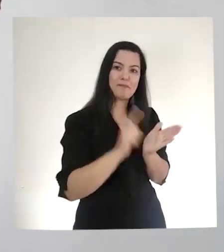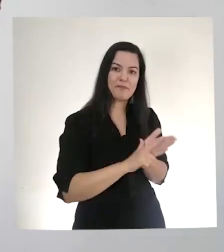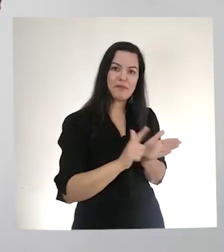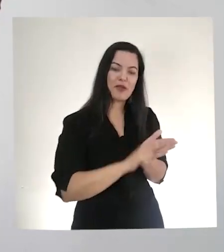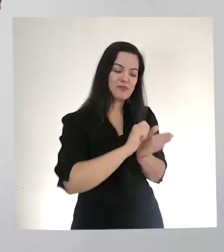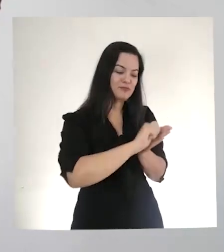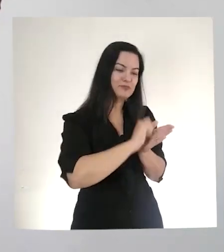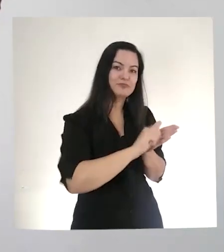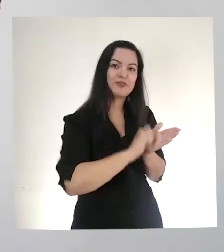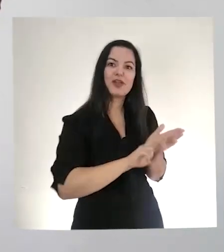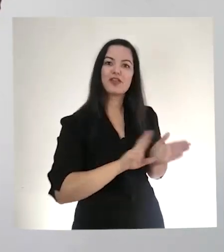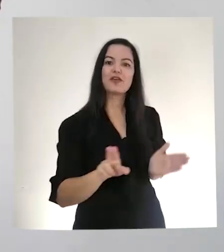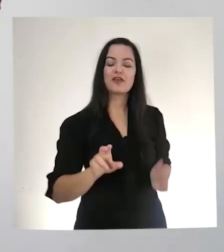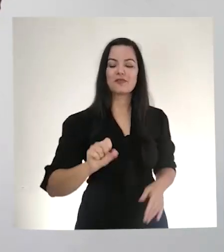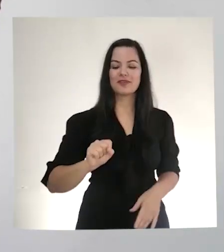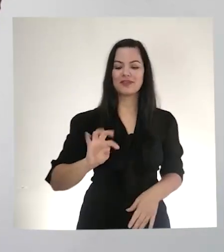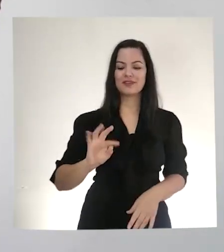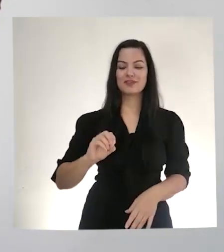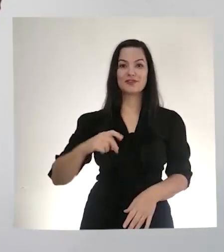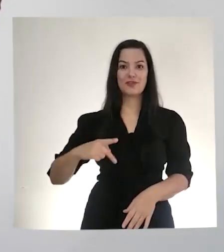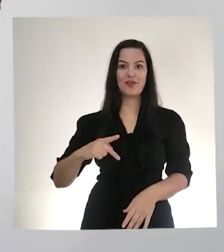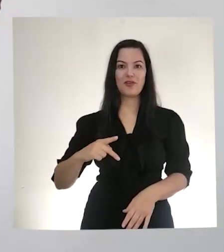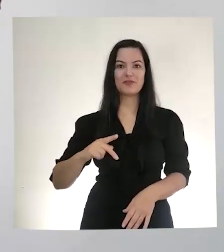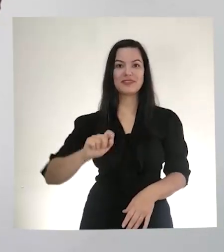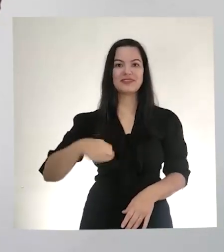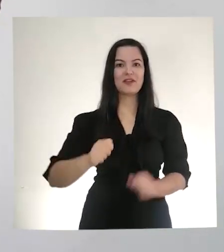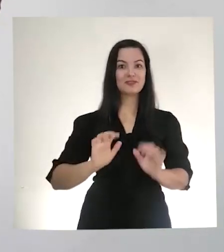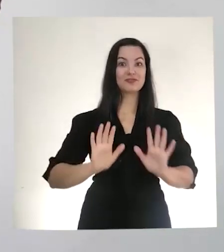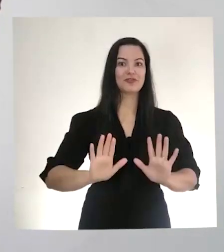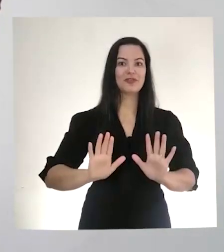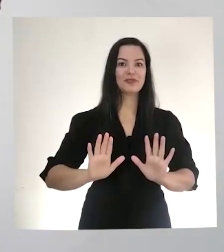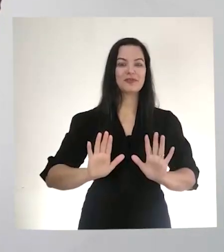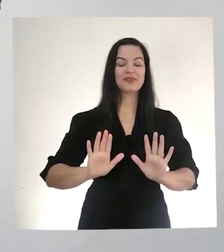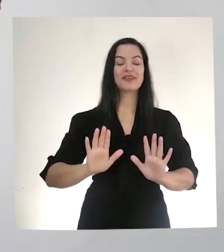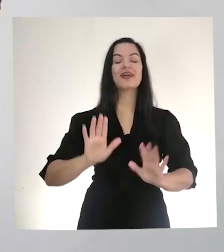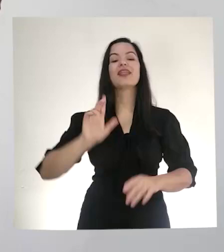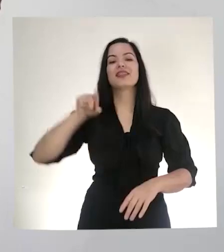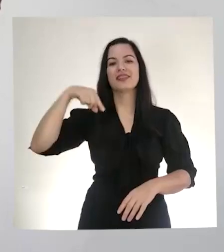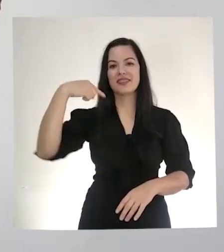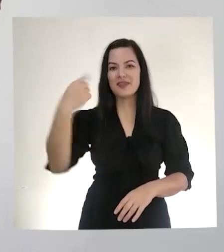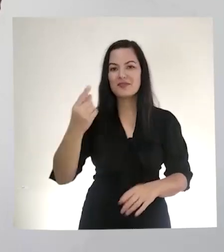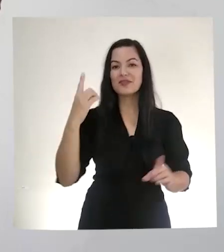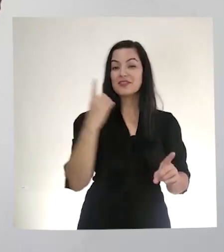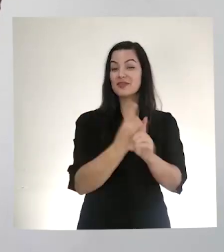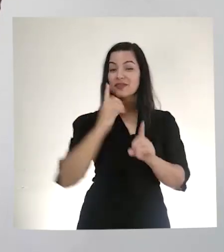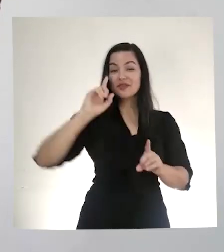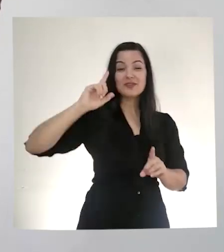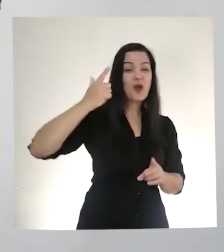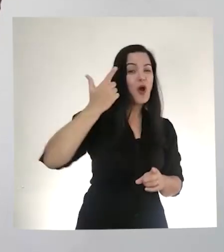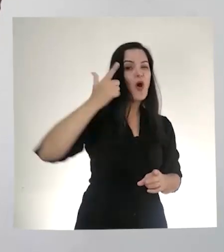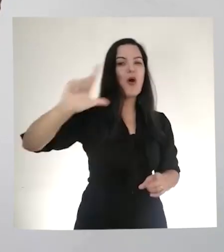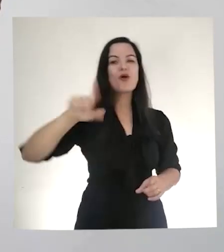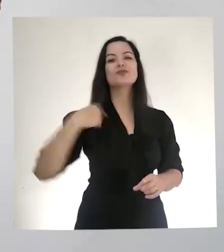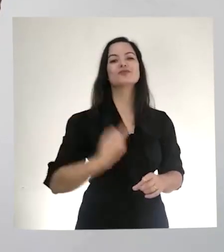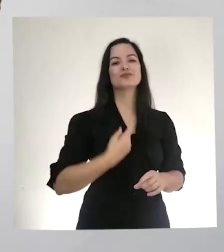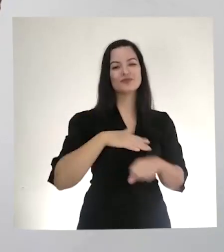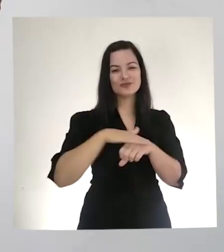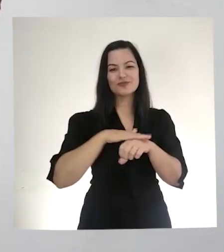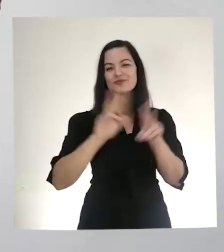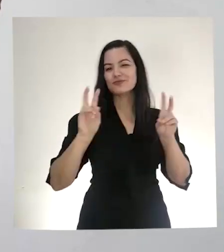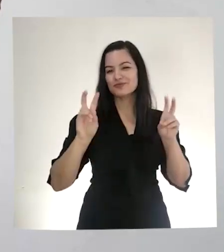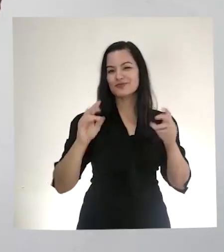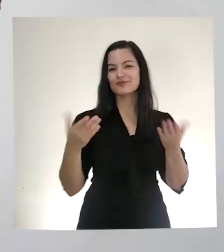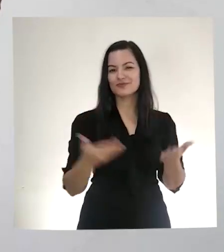falar sobre ela em outro encontro. Então, vocês já podem ir se preparando, investigando